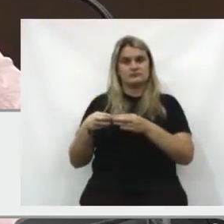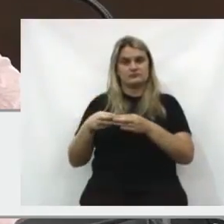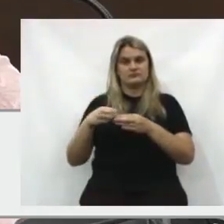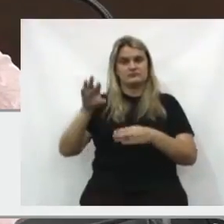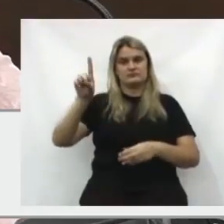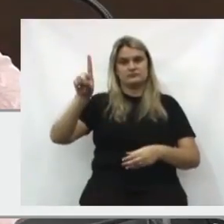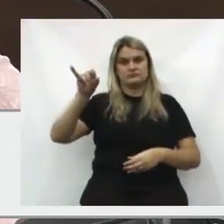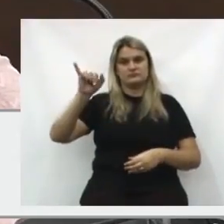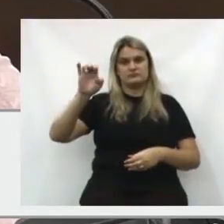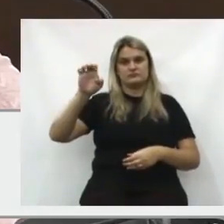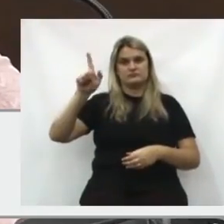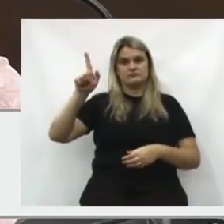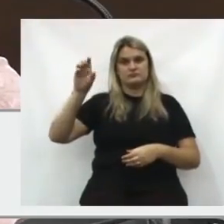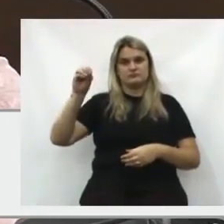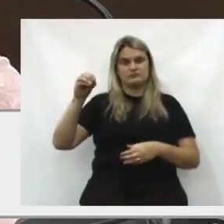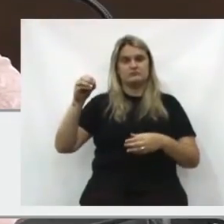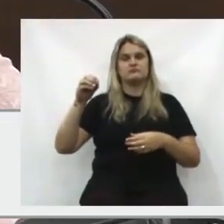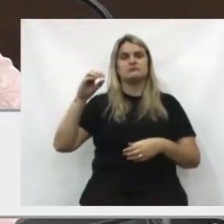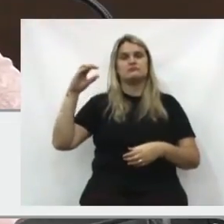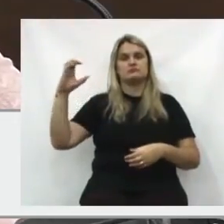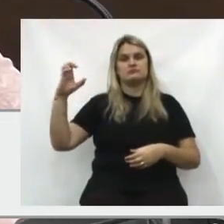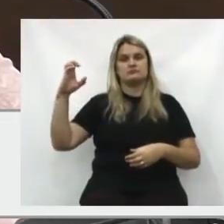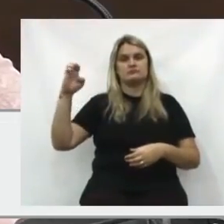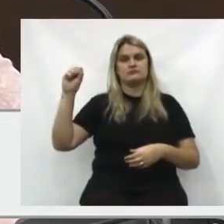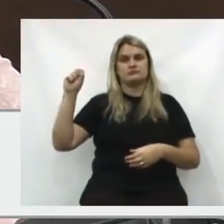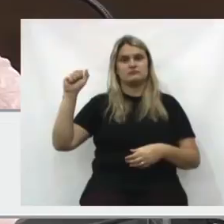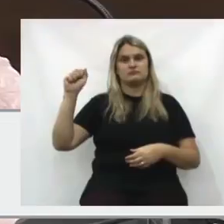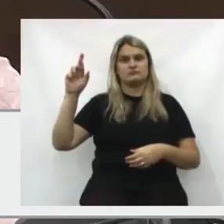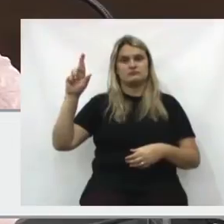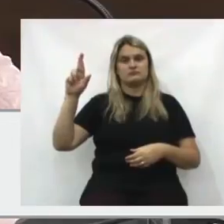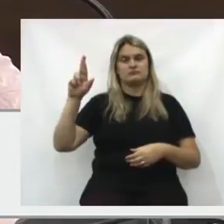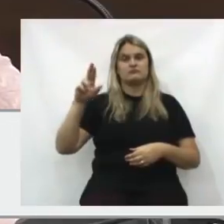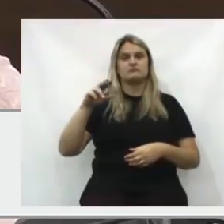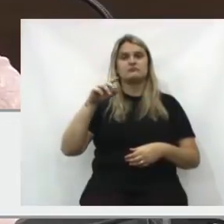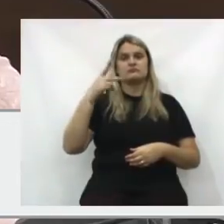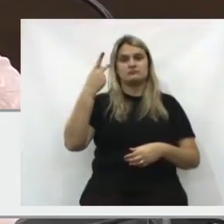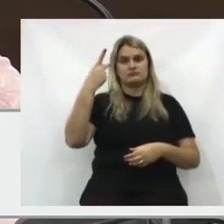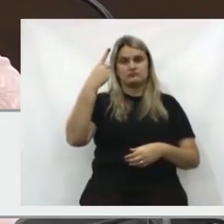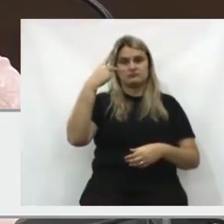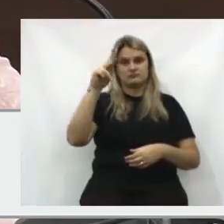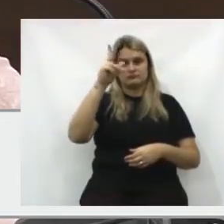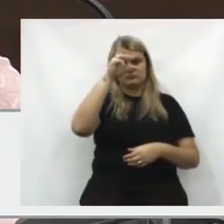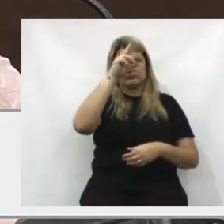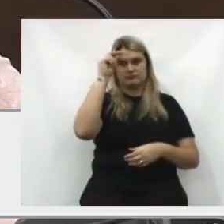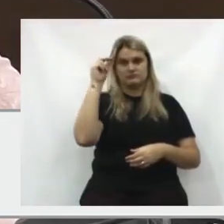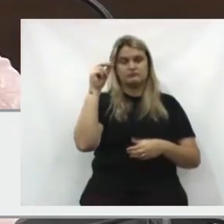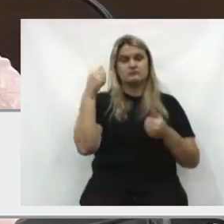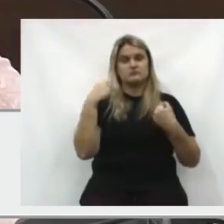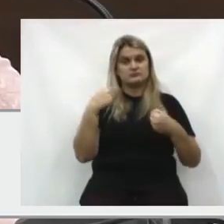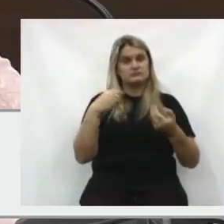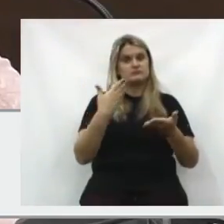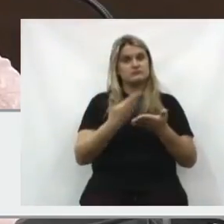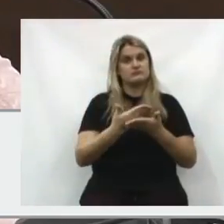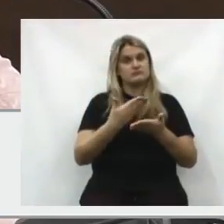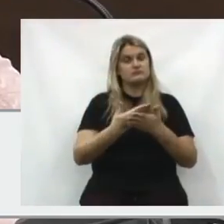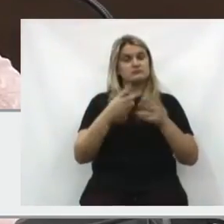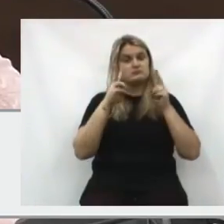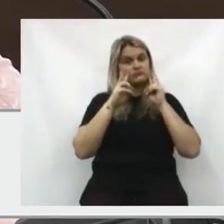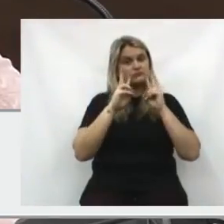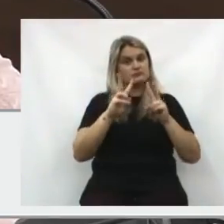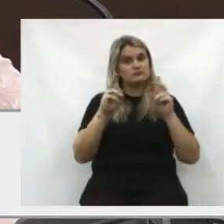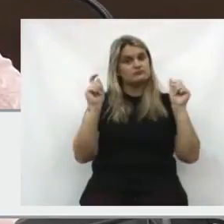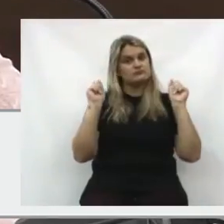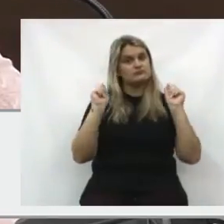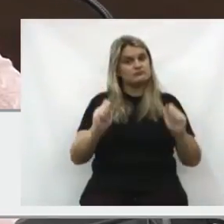37/2017, dos vereadores Diego dos Santos e César Empinotti. A Vossa Excelência, para que